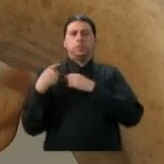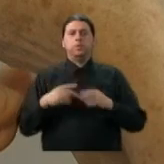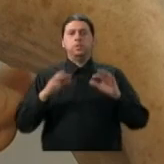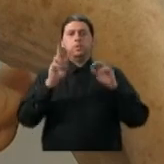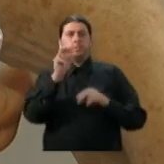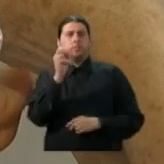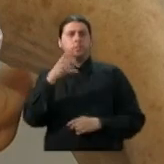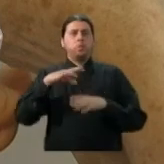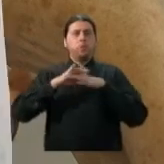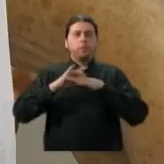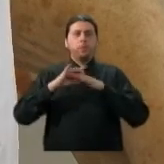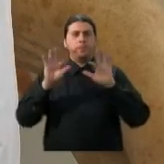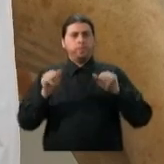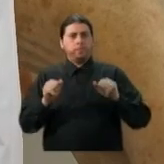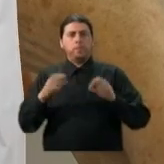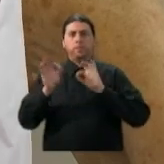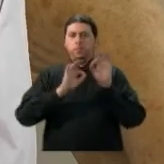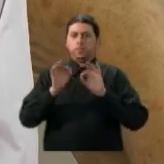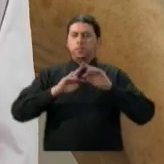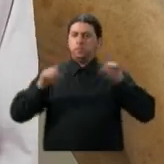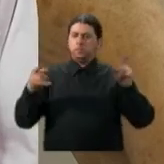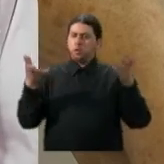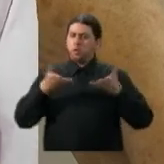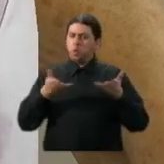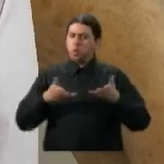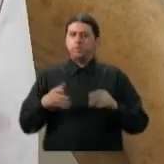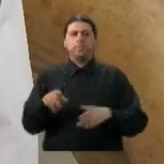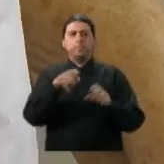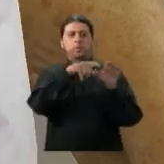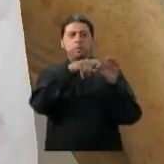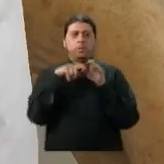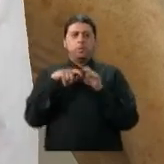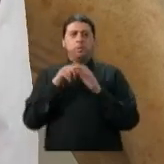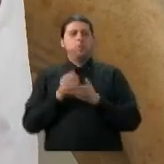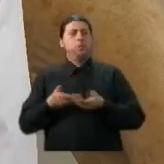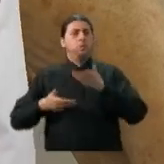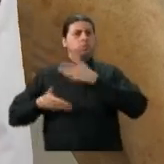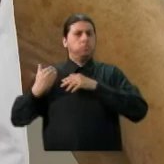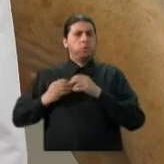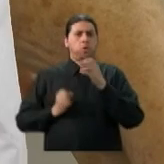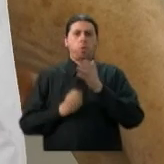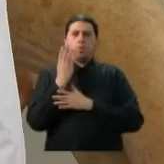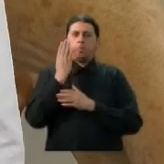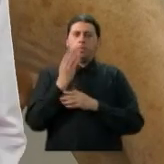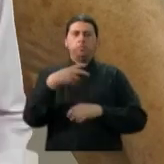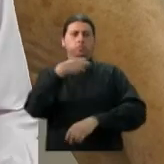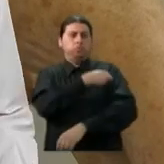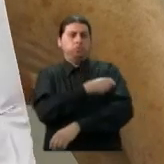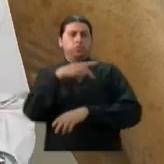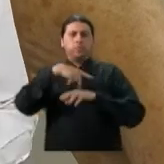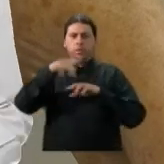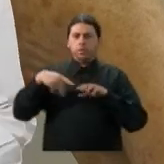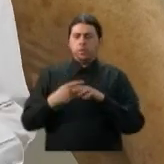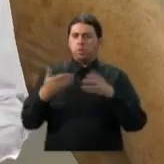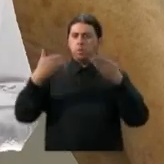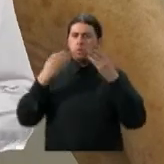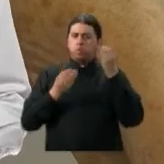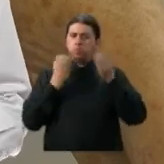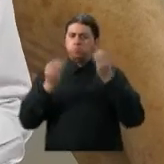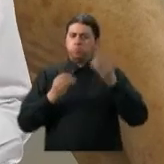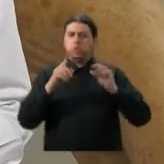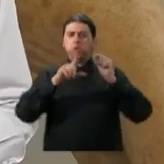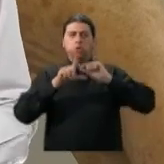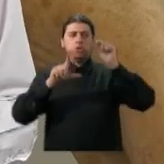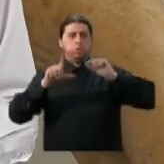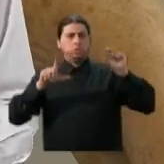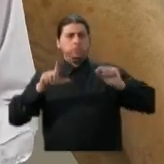de 20 doenças. No Faça a Diferença de hoje, nós vamos resgatar o início da vacinação no país e mostrar como é que